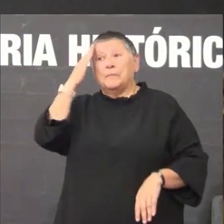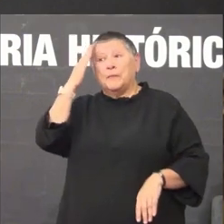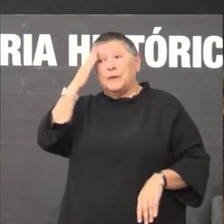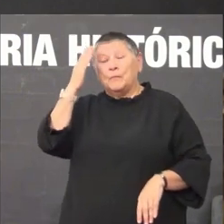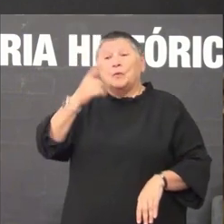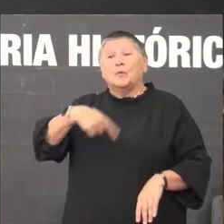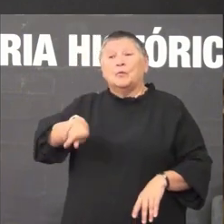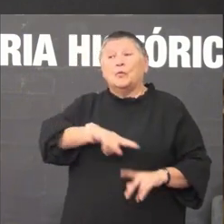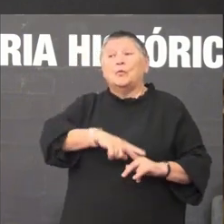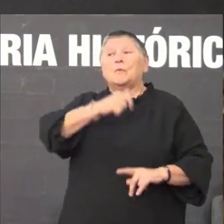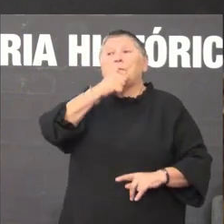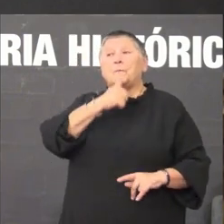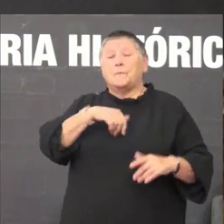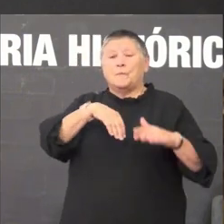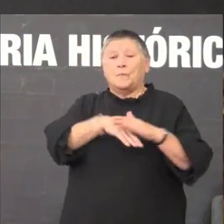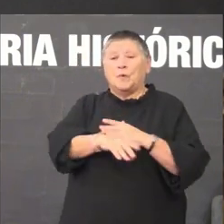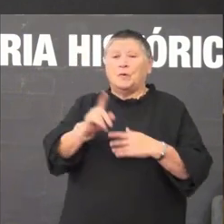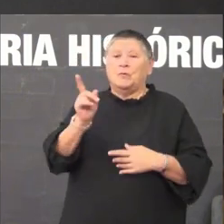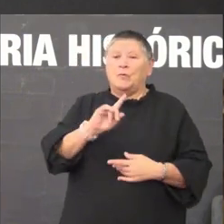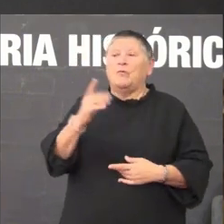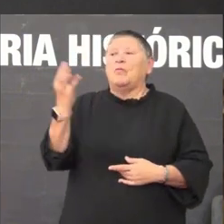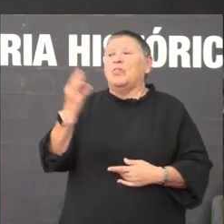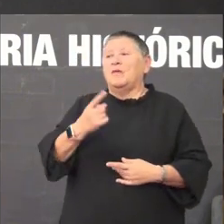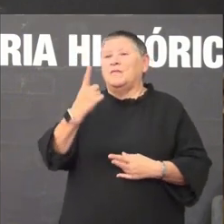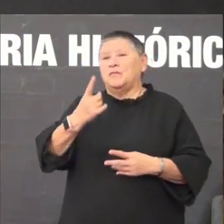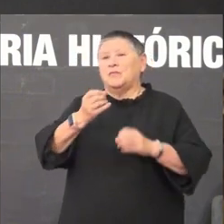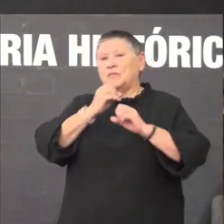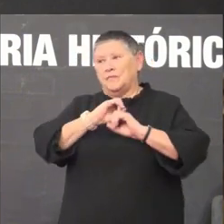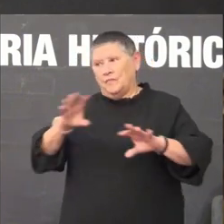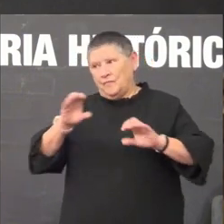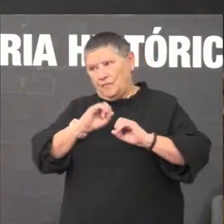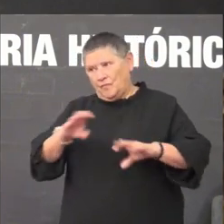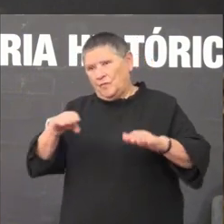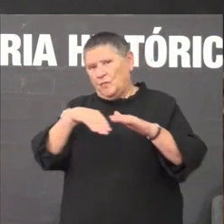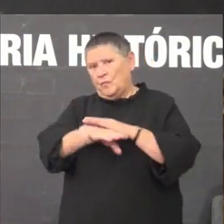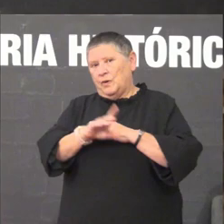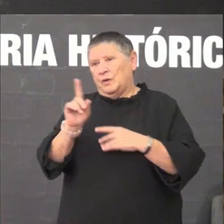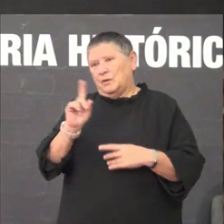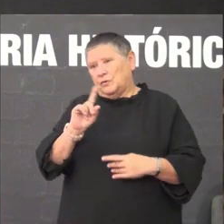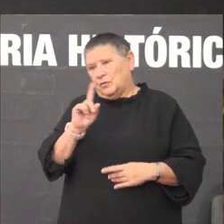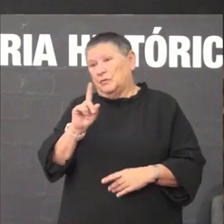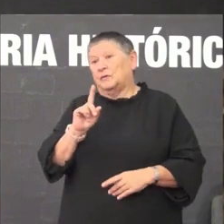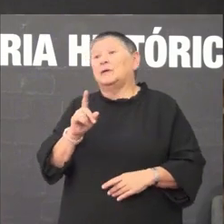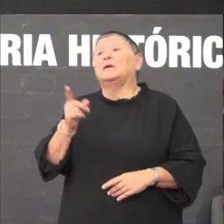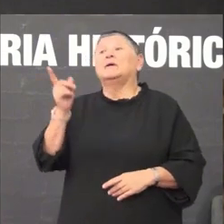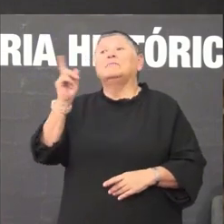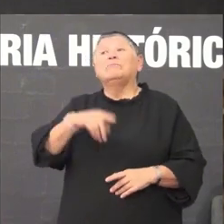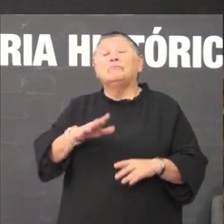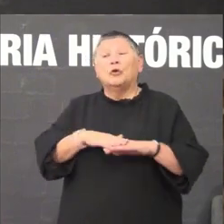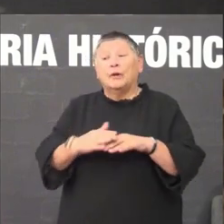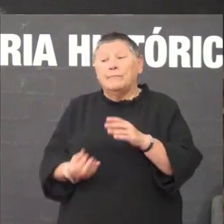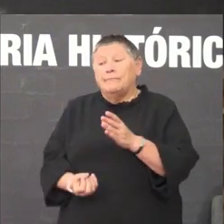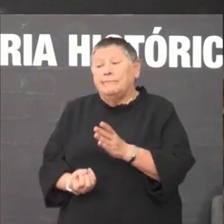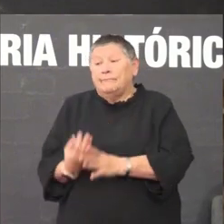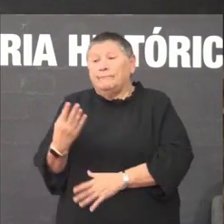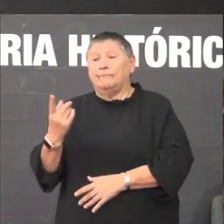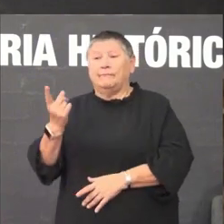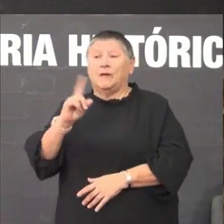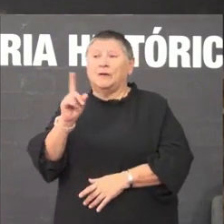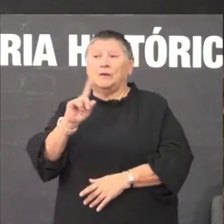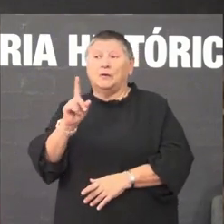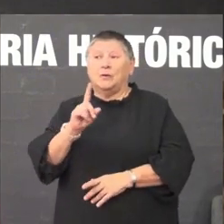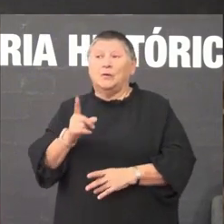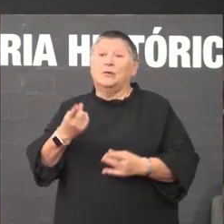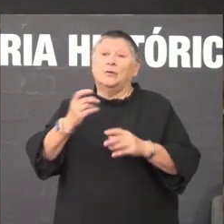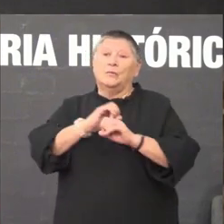pelo passado, não são lutas pelo presente, mas são lutas pelo futuro, que não terminam de forma nenhuma com o